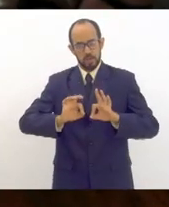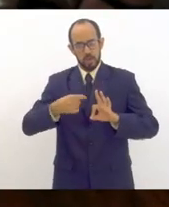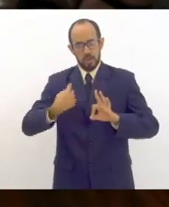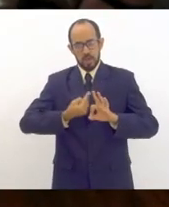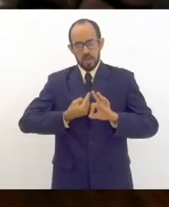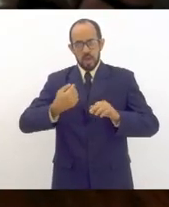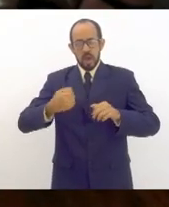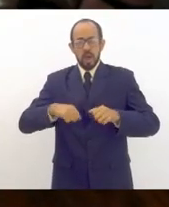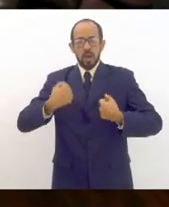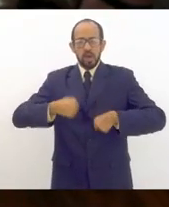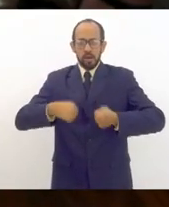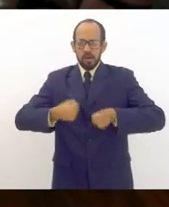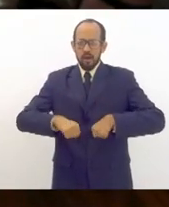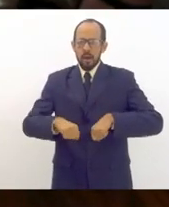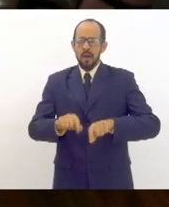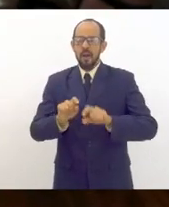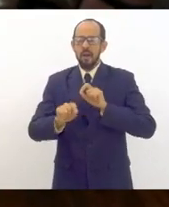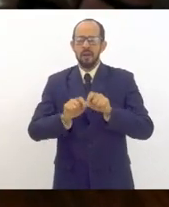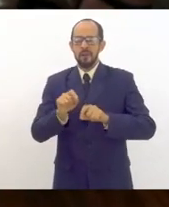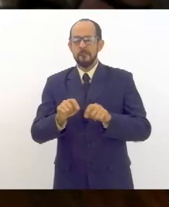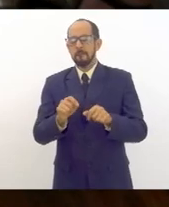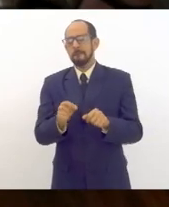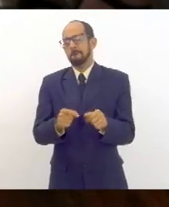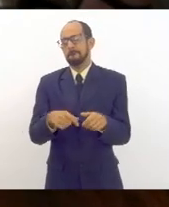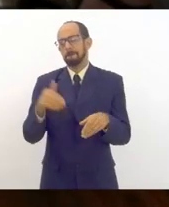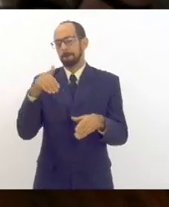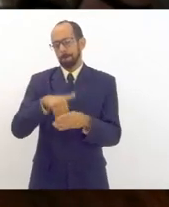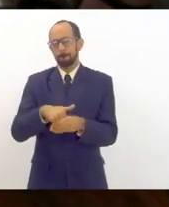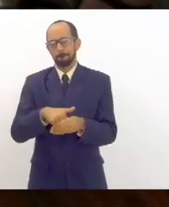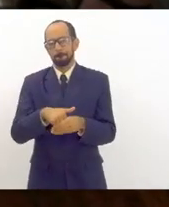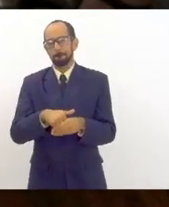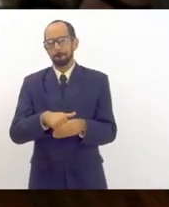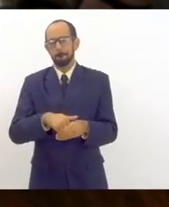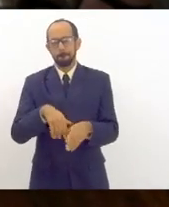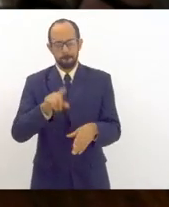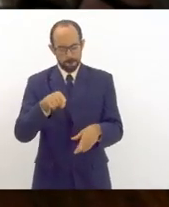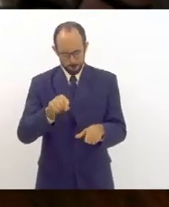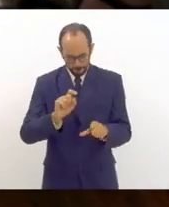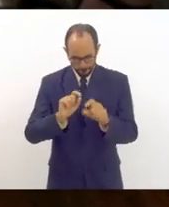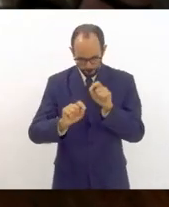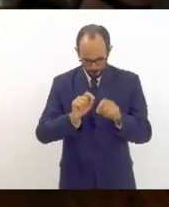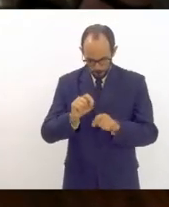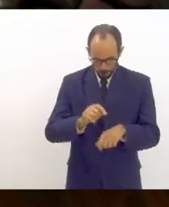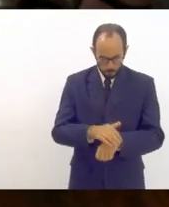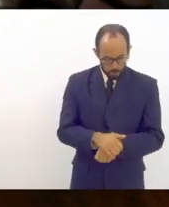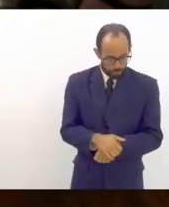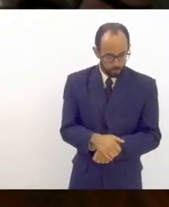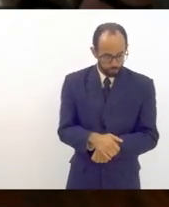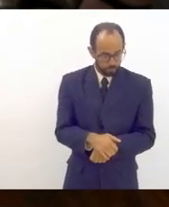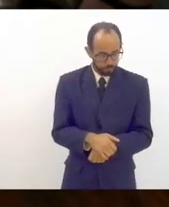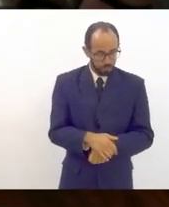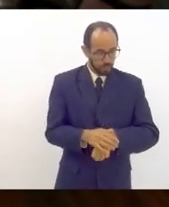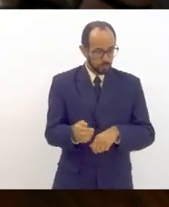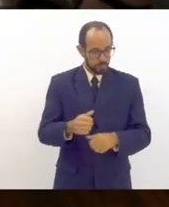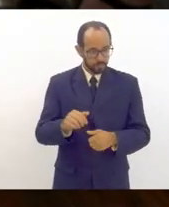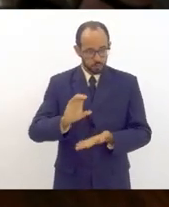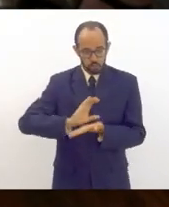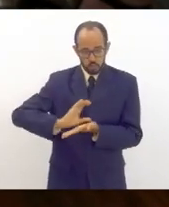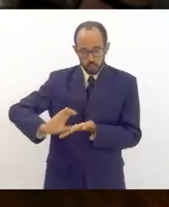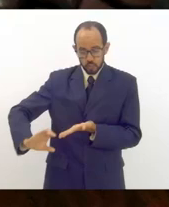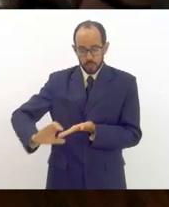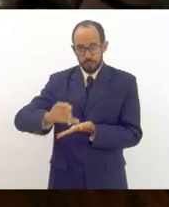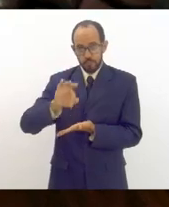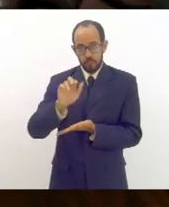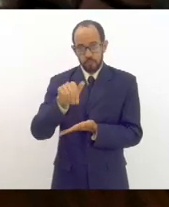temos necessidade de colocar em pauta, que é aquele que fala dos recursos do Fundeb